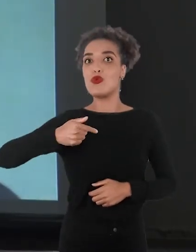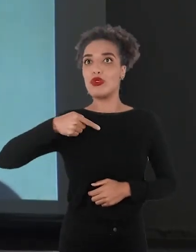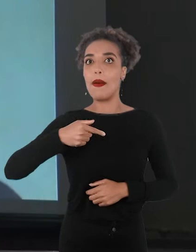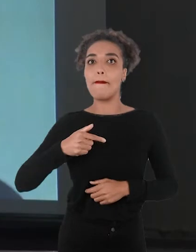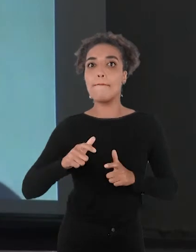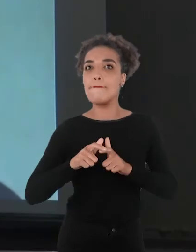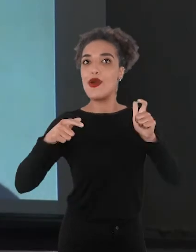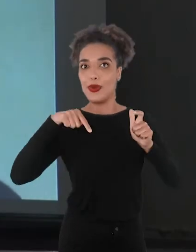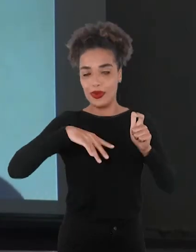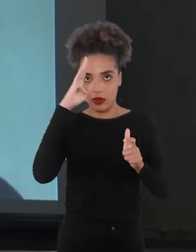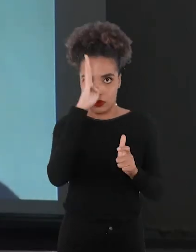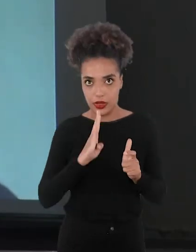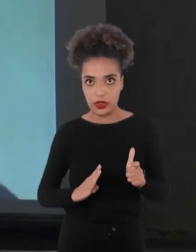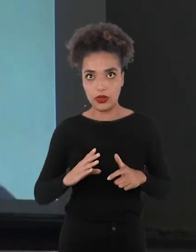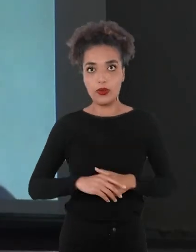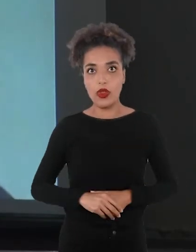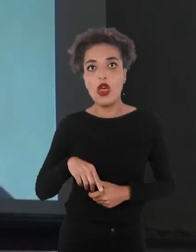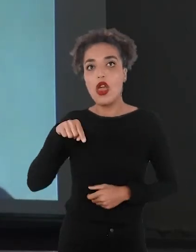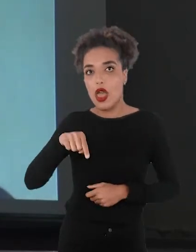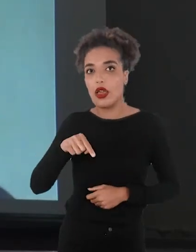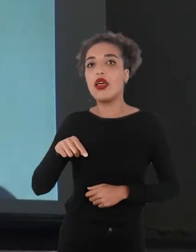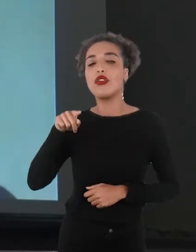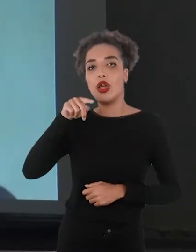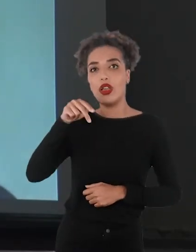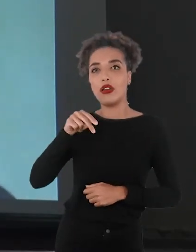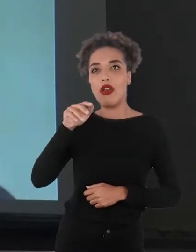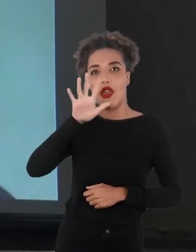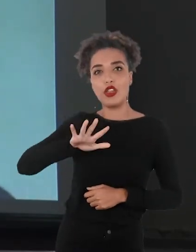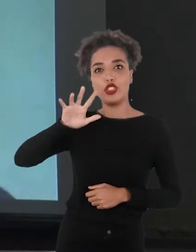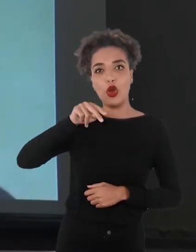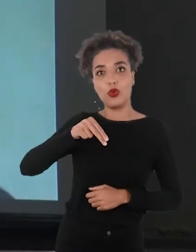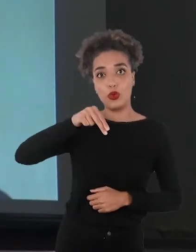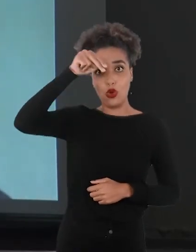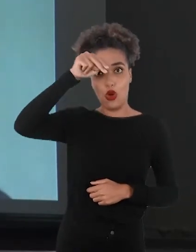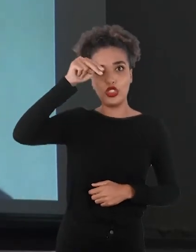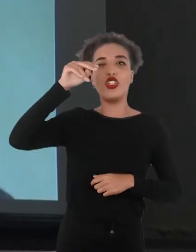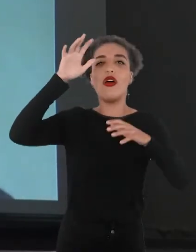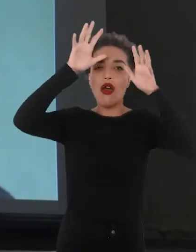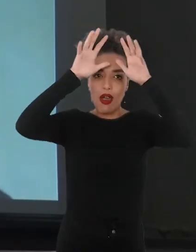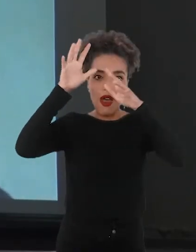grande universidade, então, da região norte, da região amazônica,